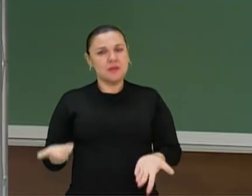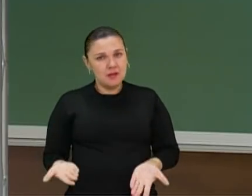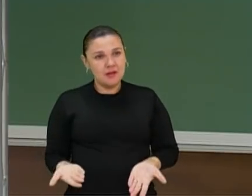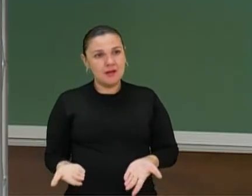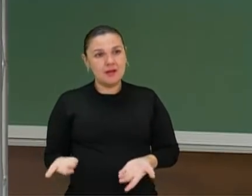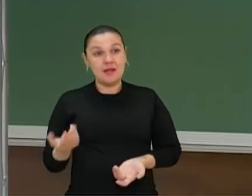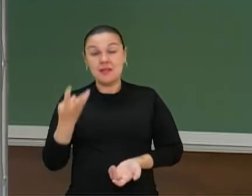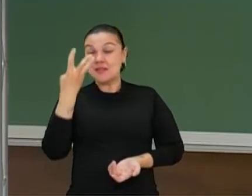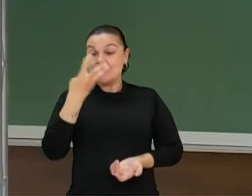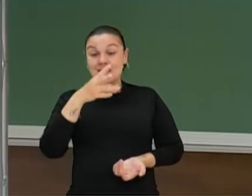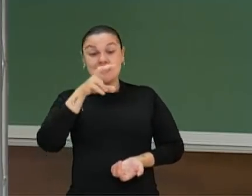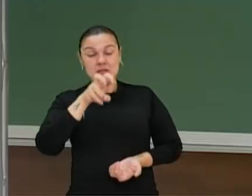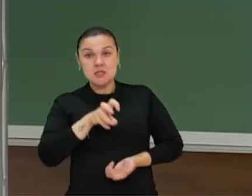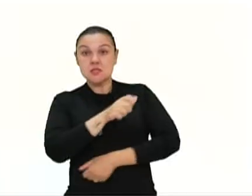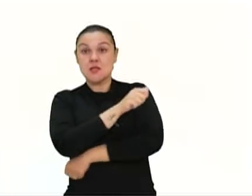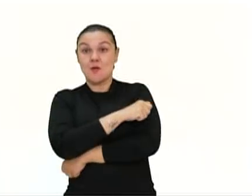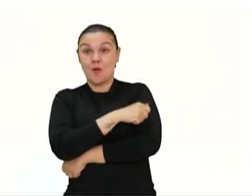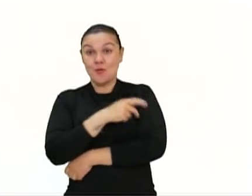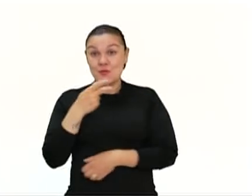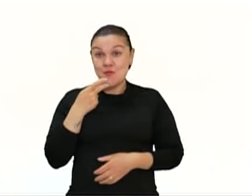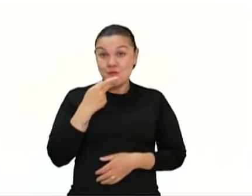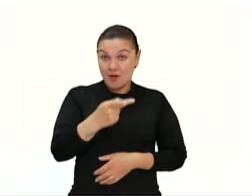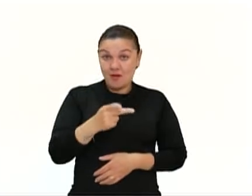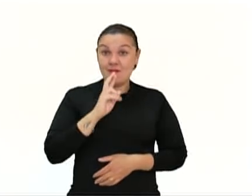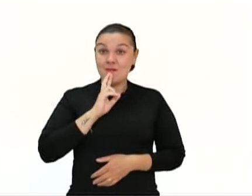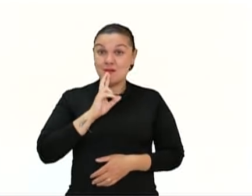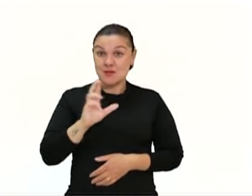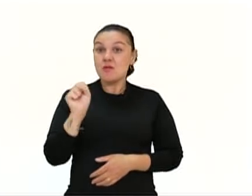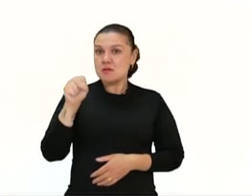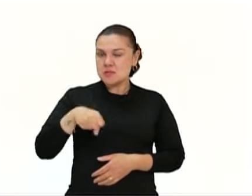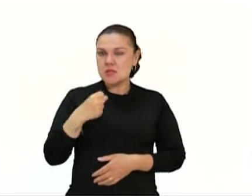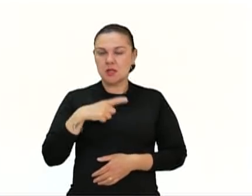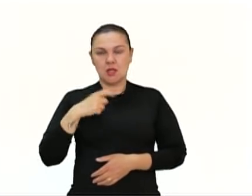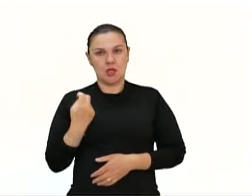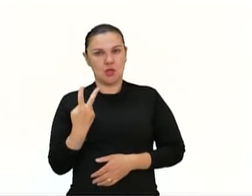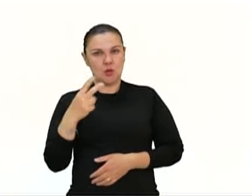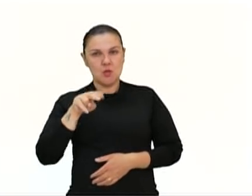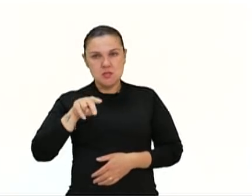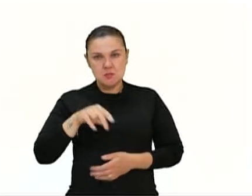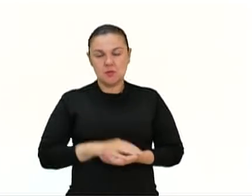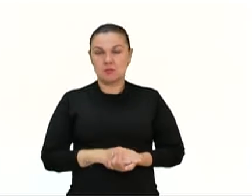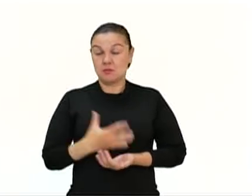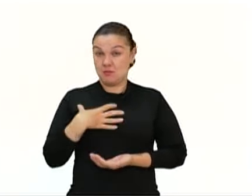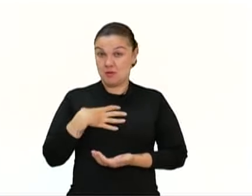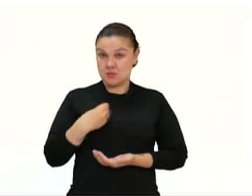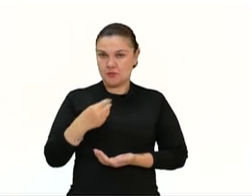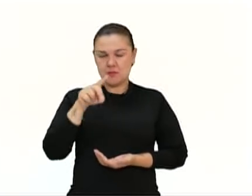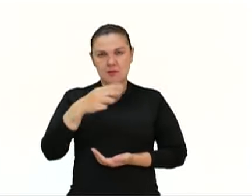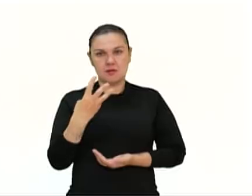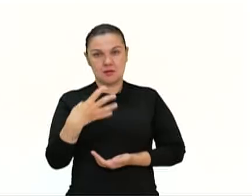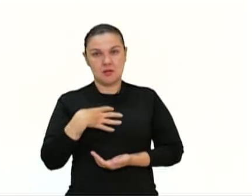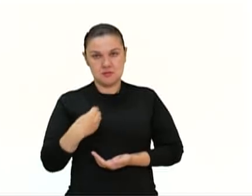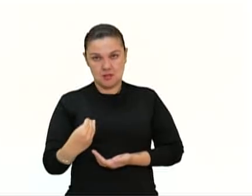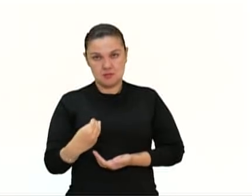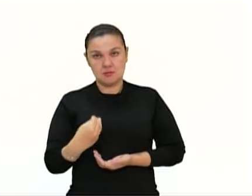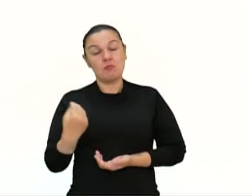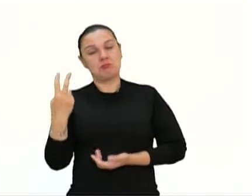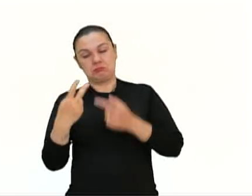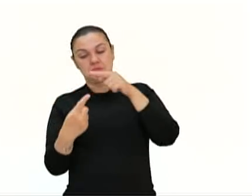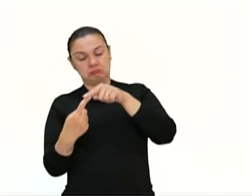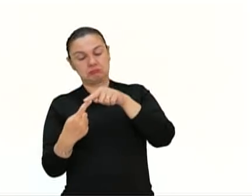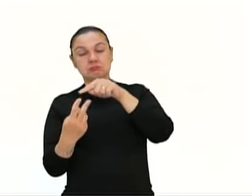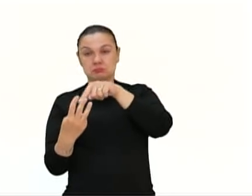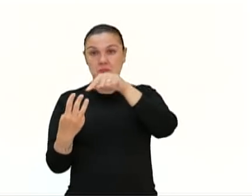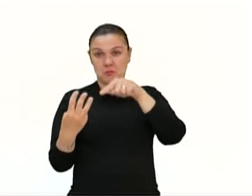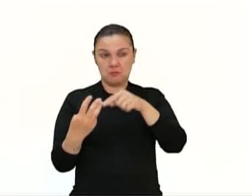Porque 35 alunos responderam que tem 2 irmãos, ou seja, nessa família são 3 filhos, ele mais 2.